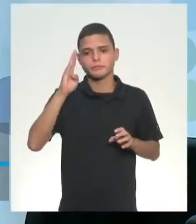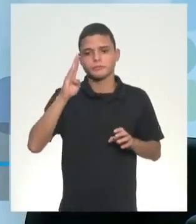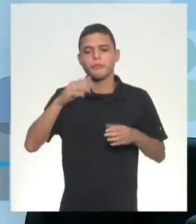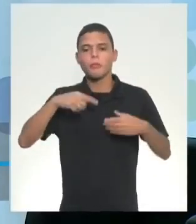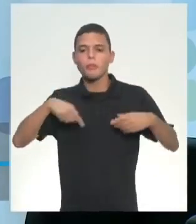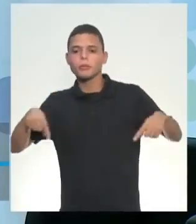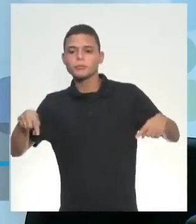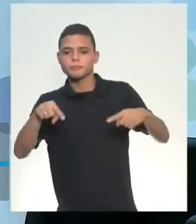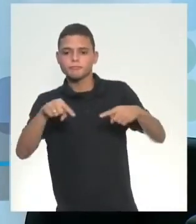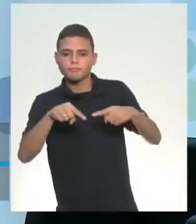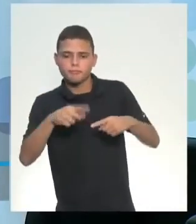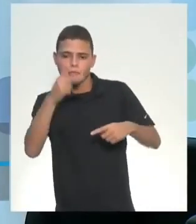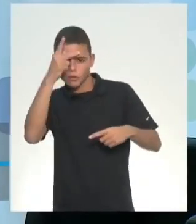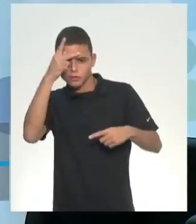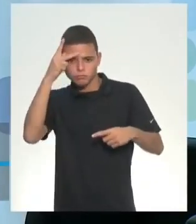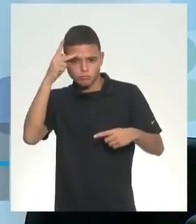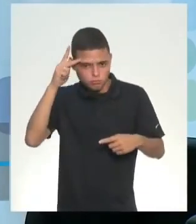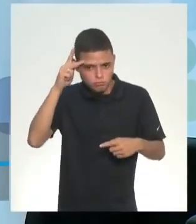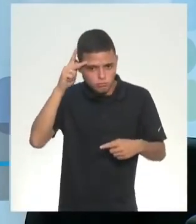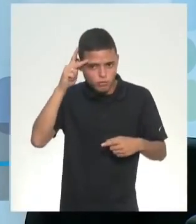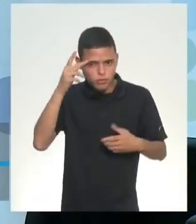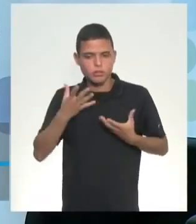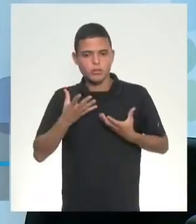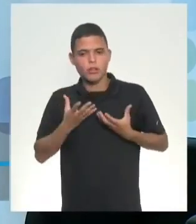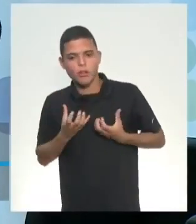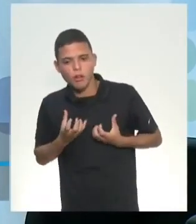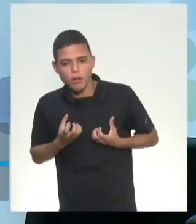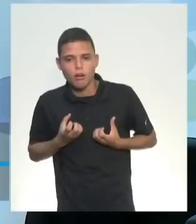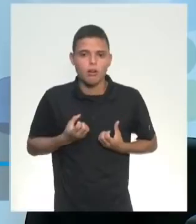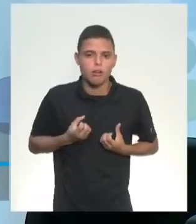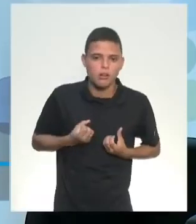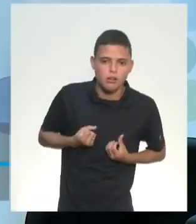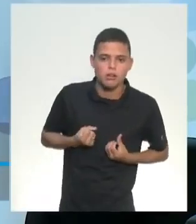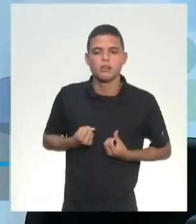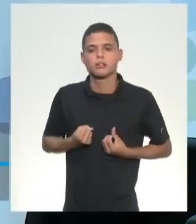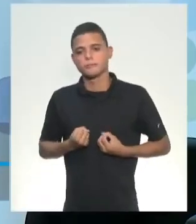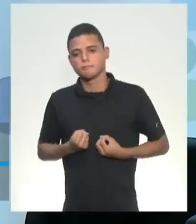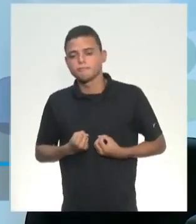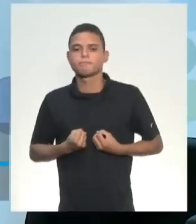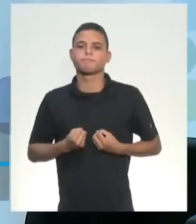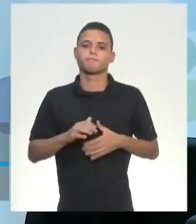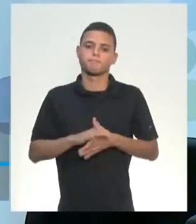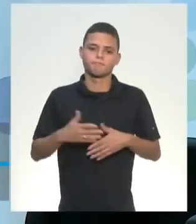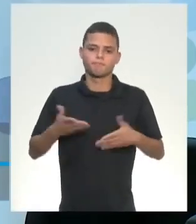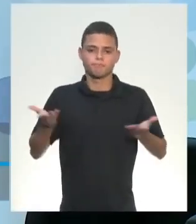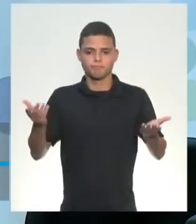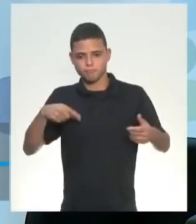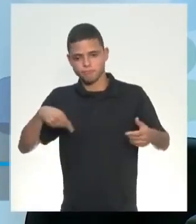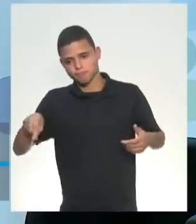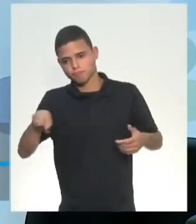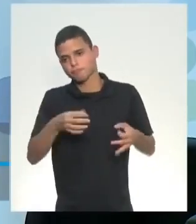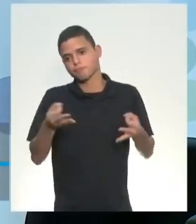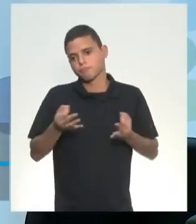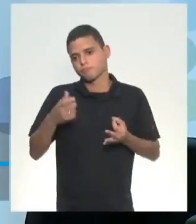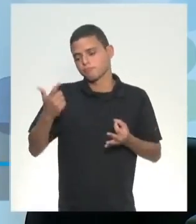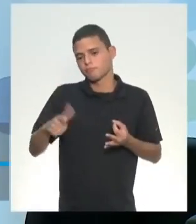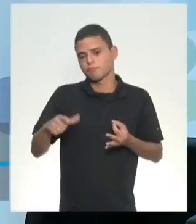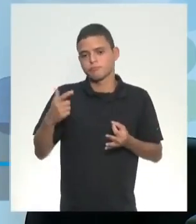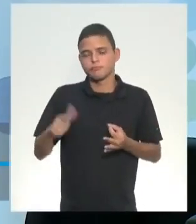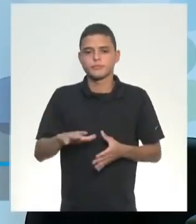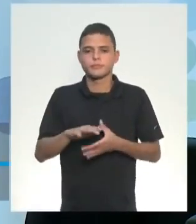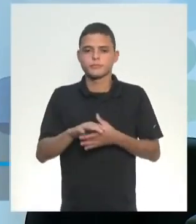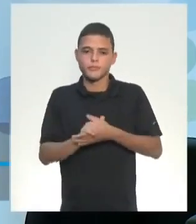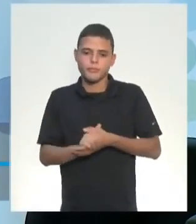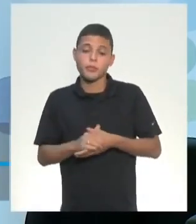para a realidade, vamos falar mais do real, não vamos ser tão belos assim, a gente não é tão perfeito assim, então vamos trazer aí